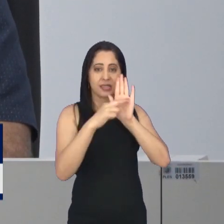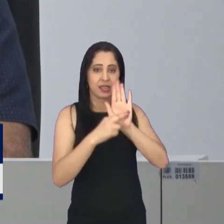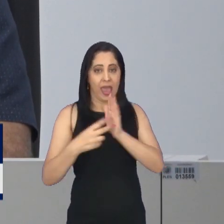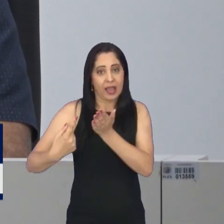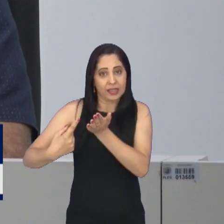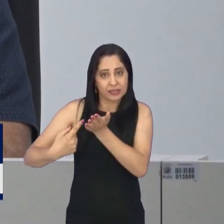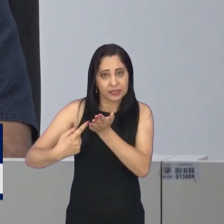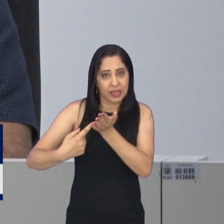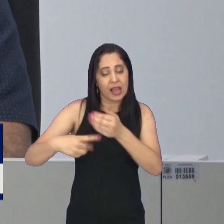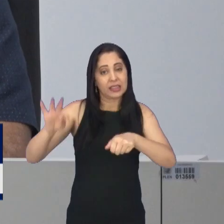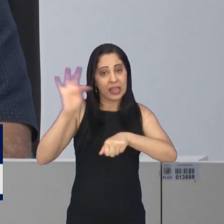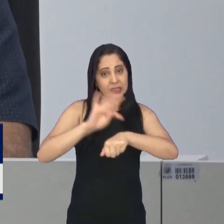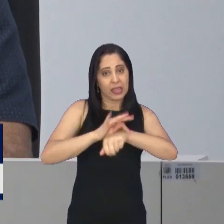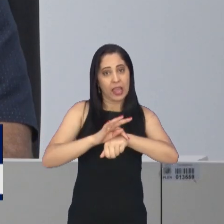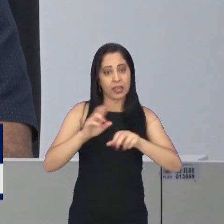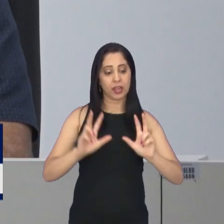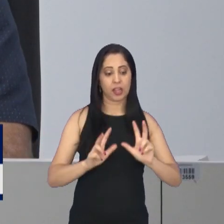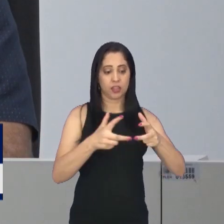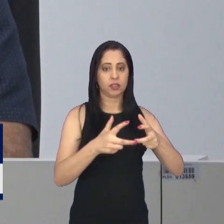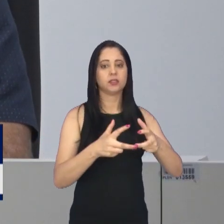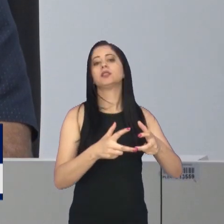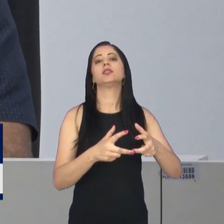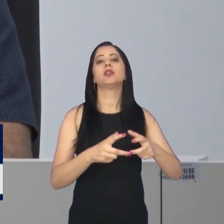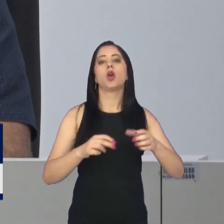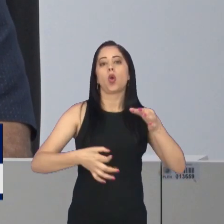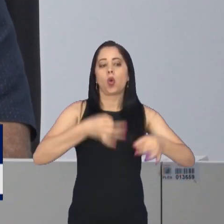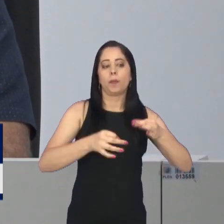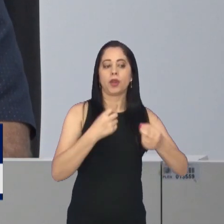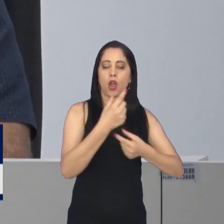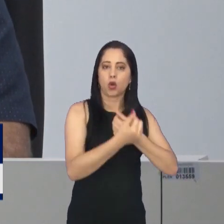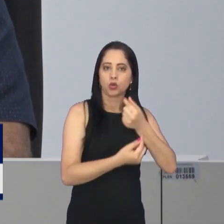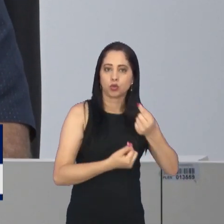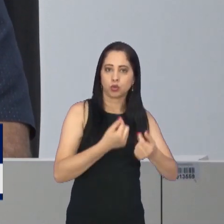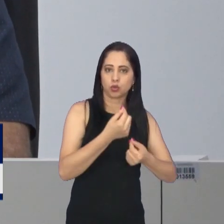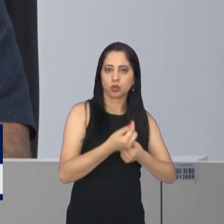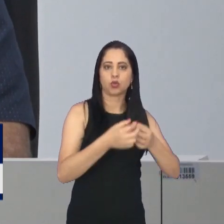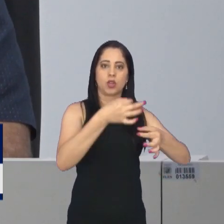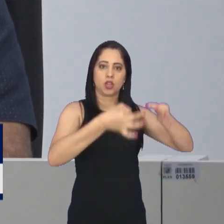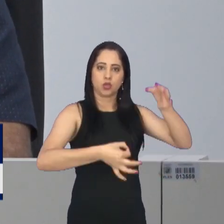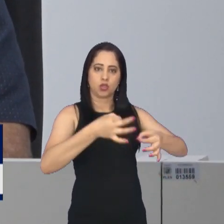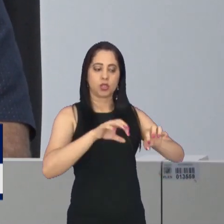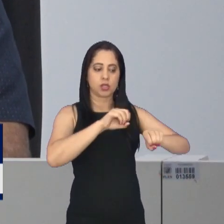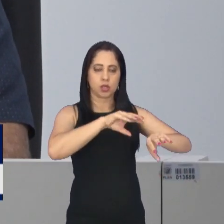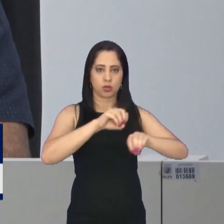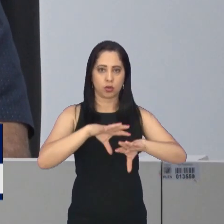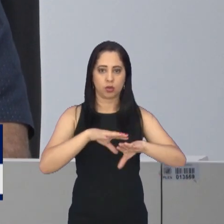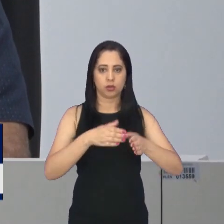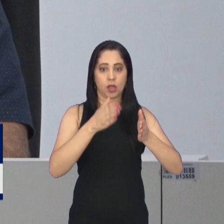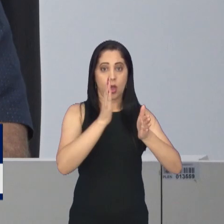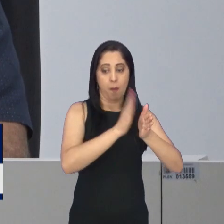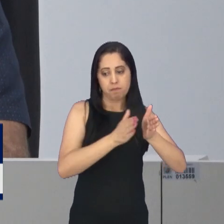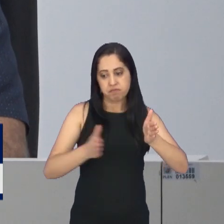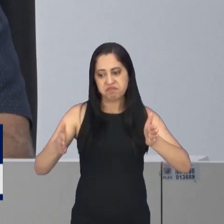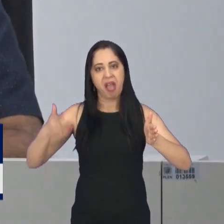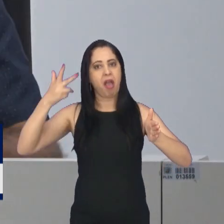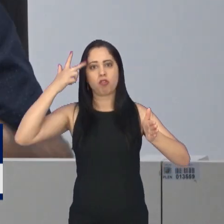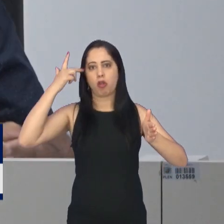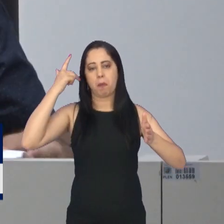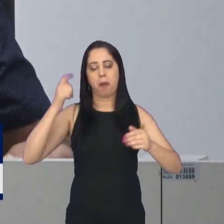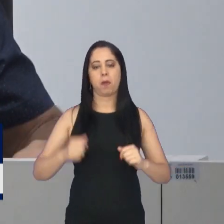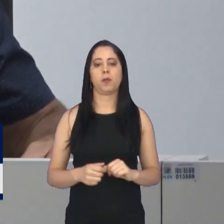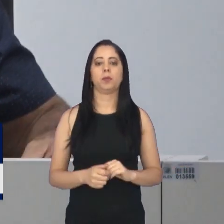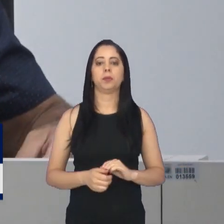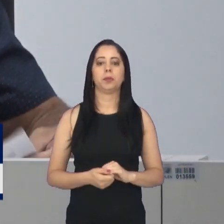legislativa. Comissões Justiça, Economia e Educação. O rito é ordinário.